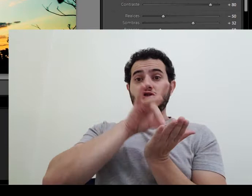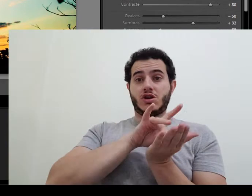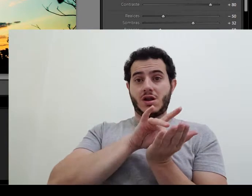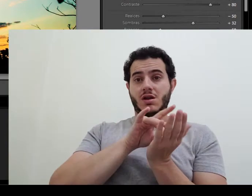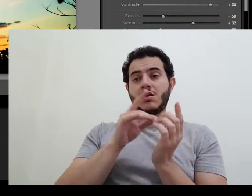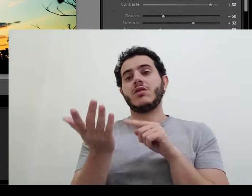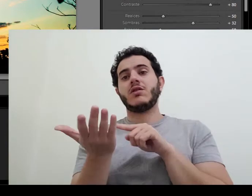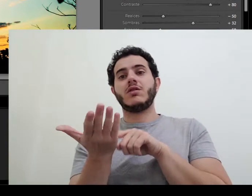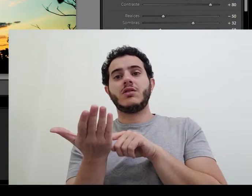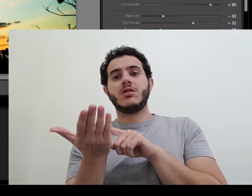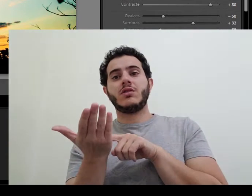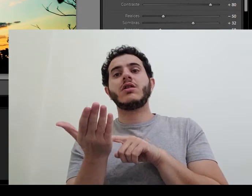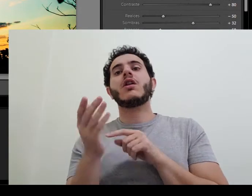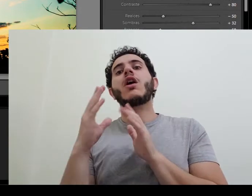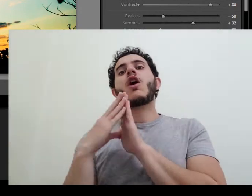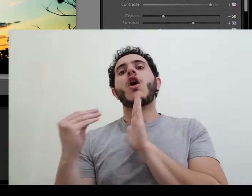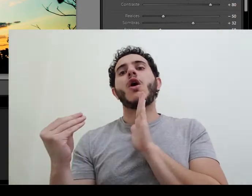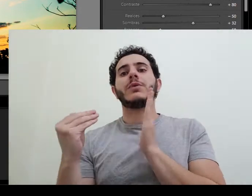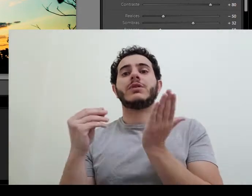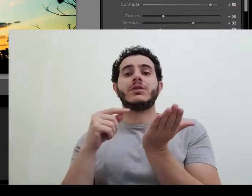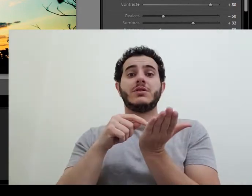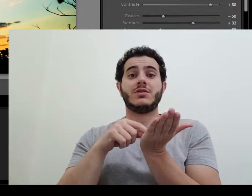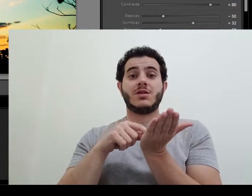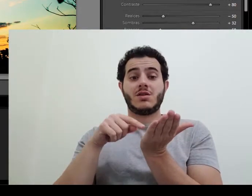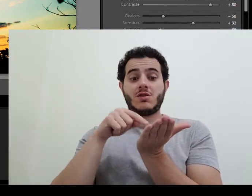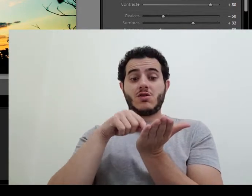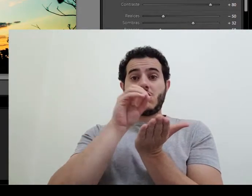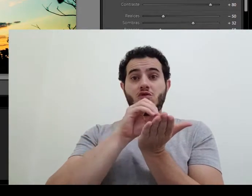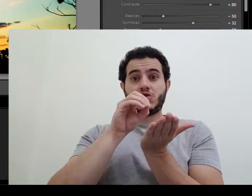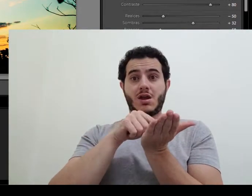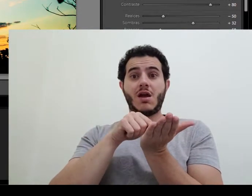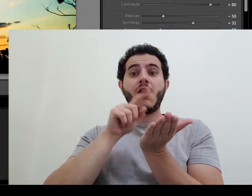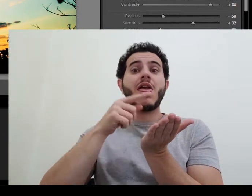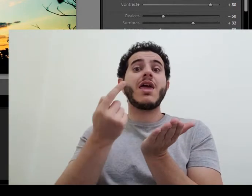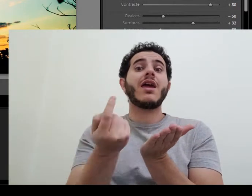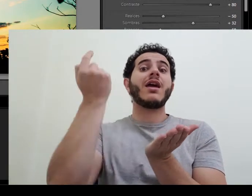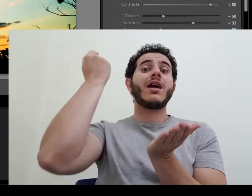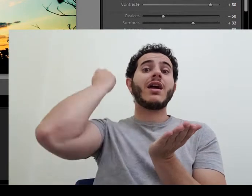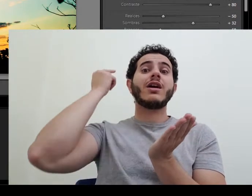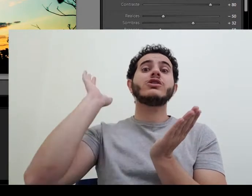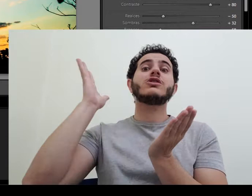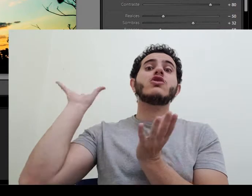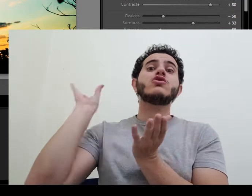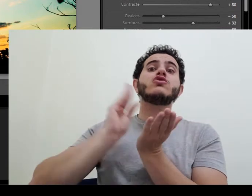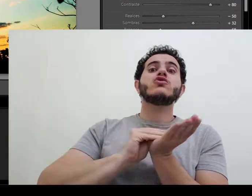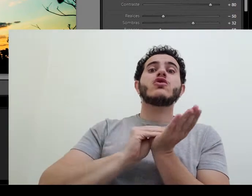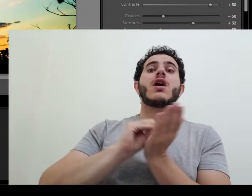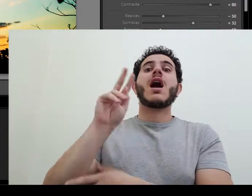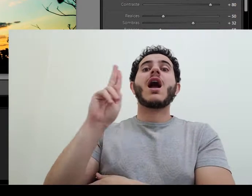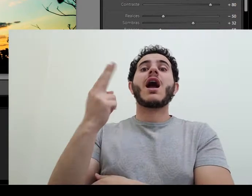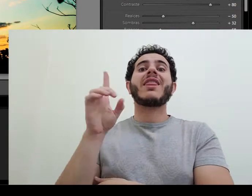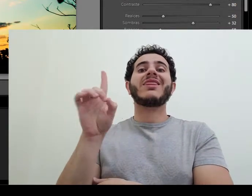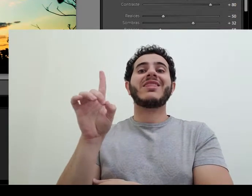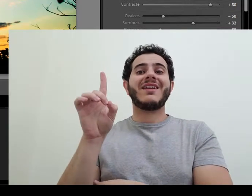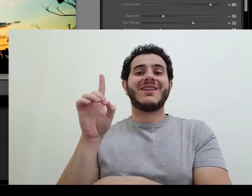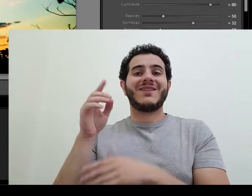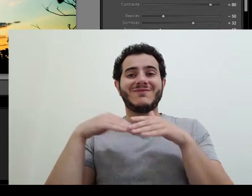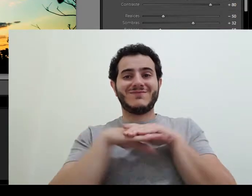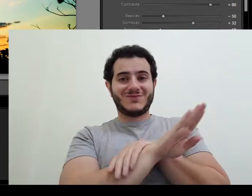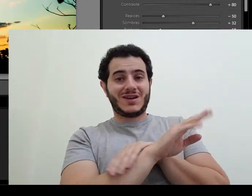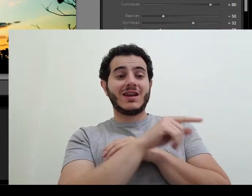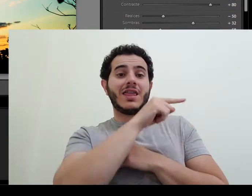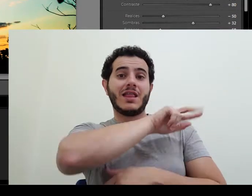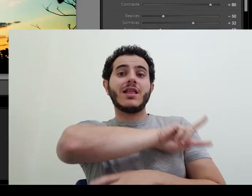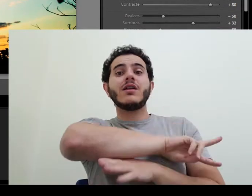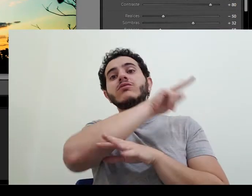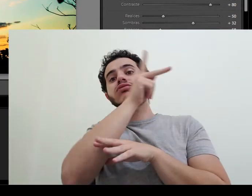Que esse original ele é uma visualização do original que está lá no disco, que está gravado no meu HD. Então aqui eu estou